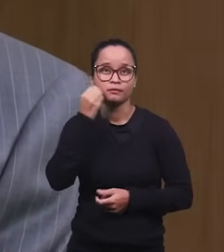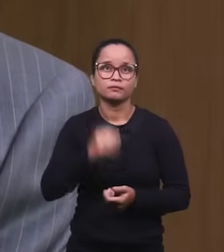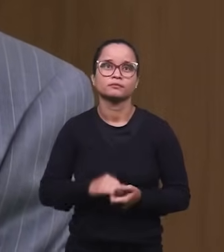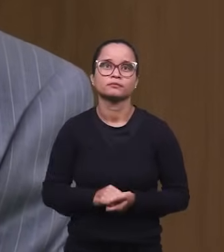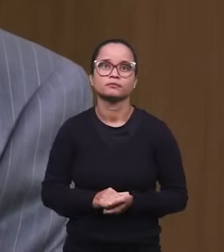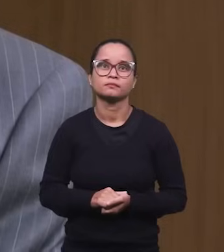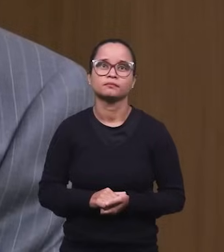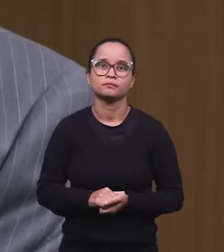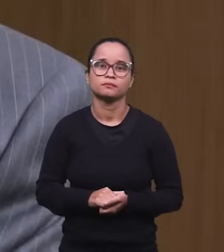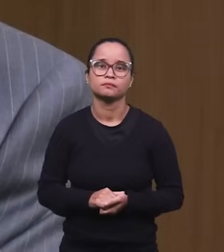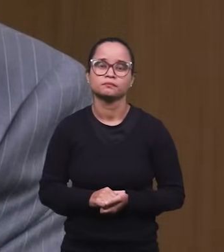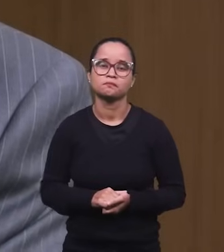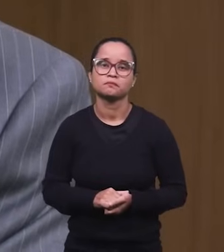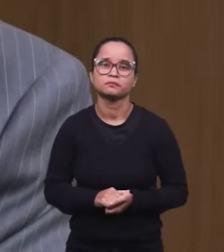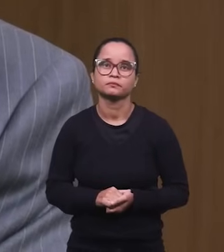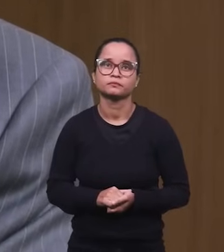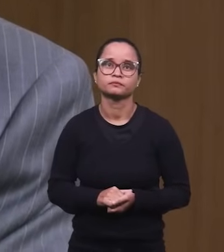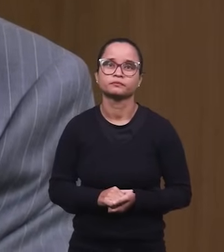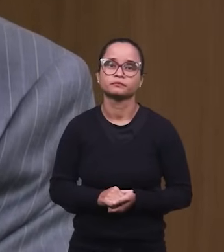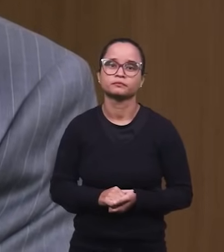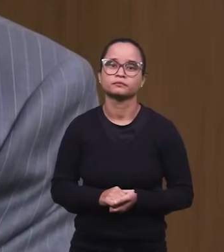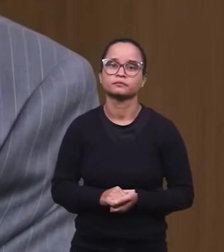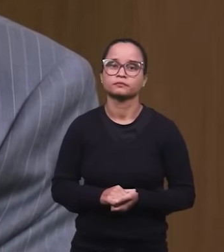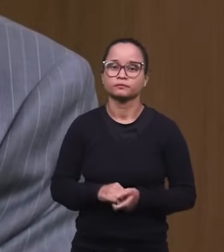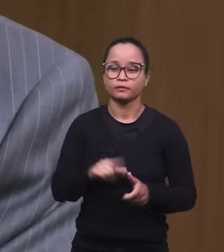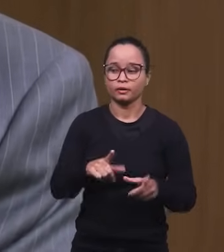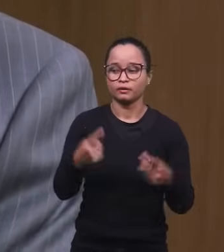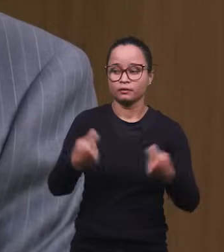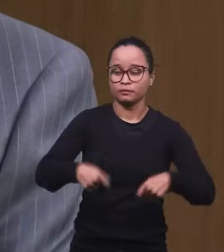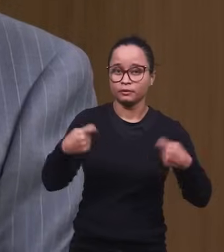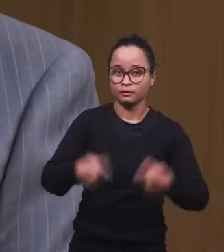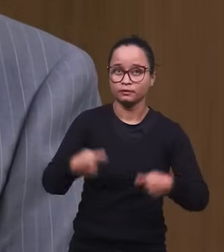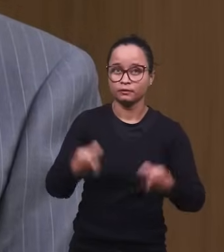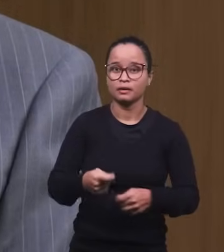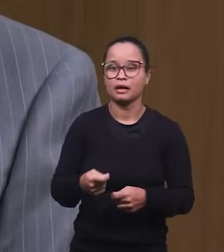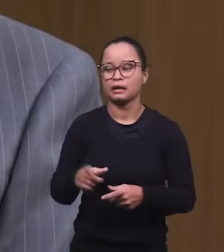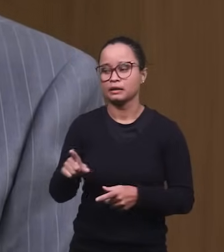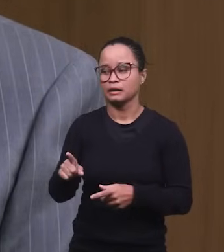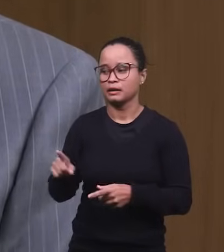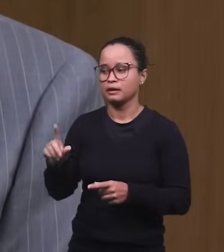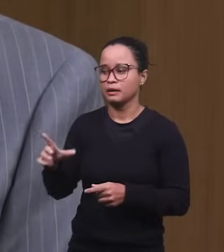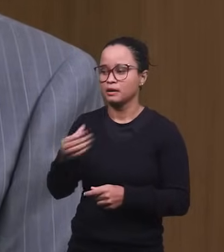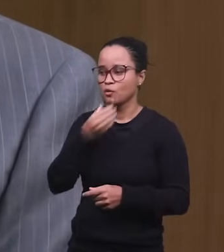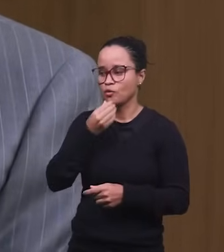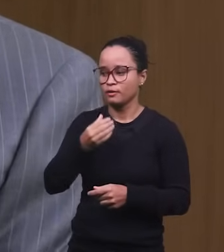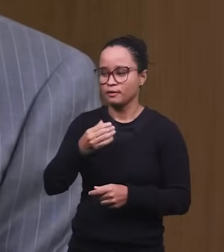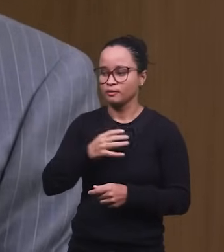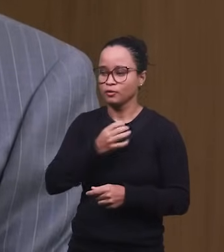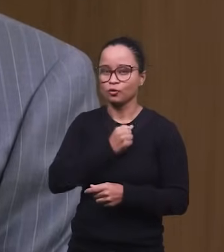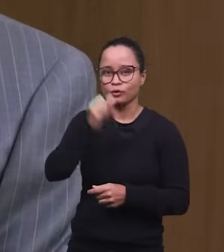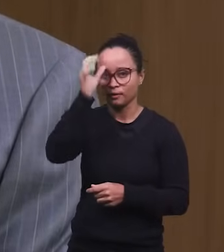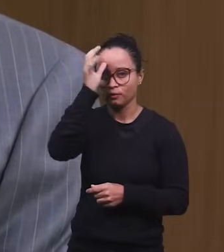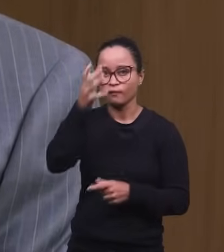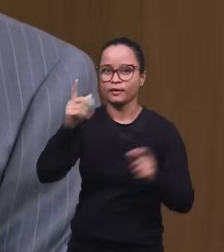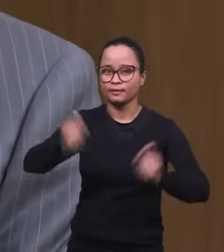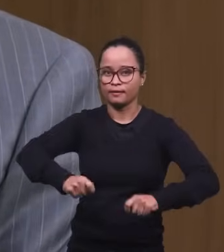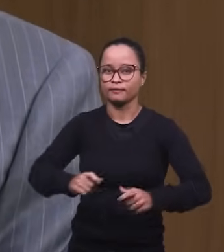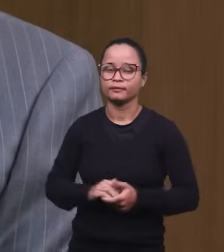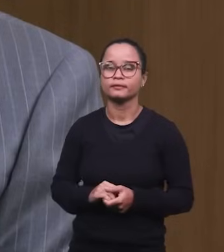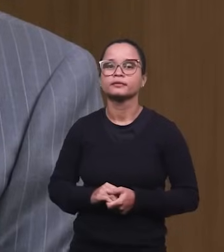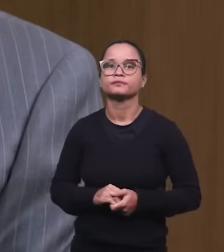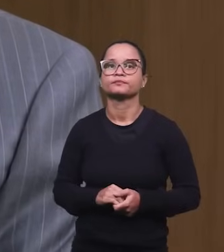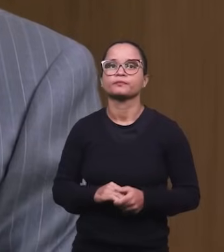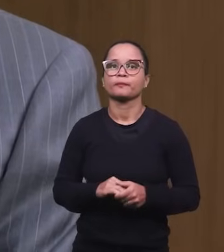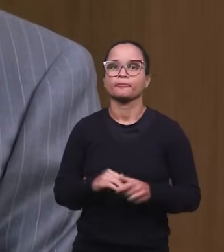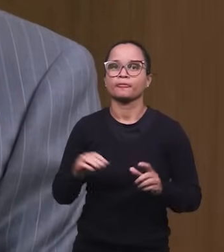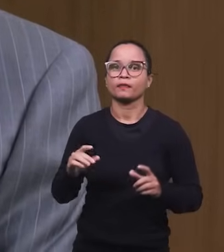culto. Era a necessitada com o Salvador, com o que tinha solução. Né? Muito